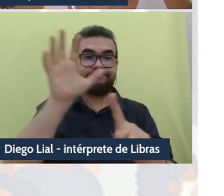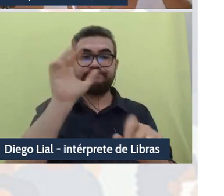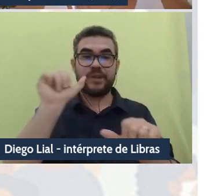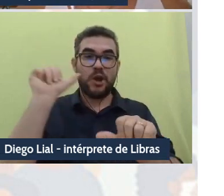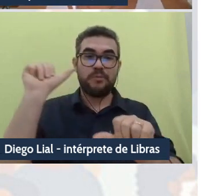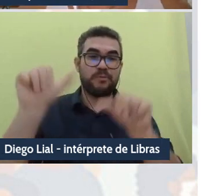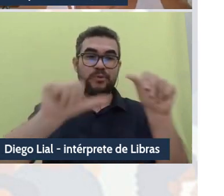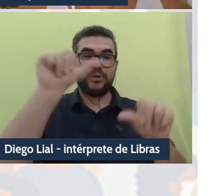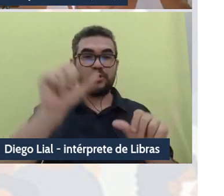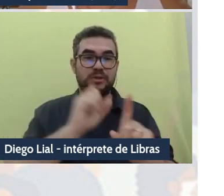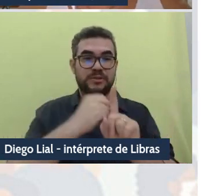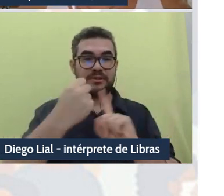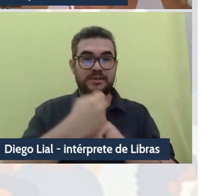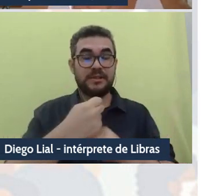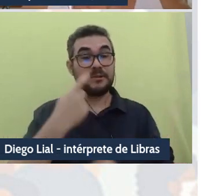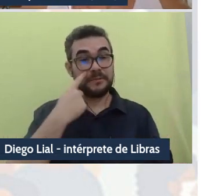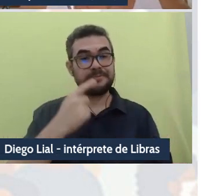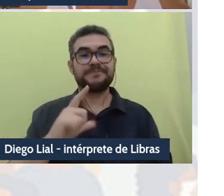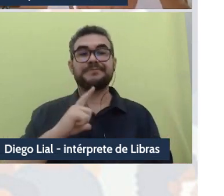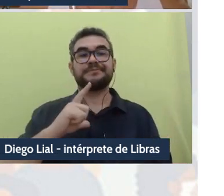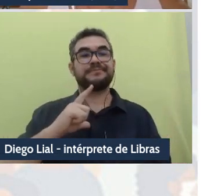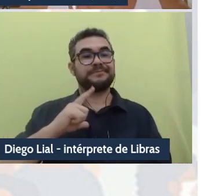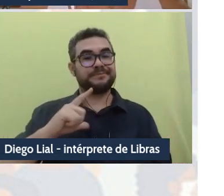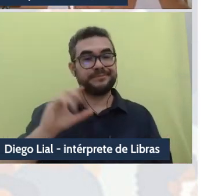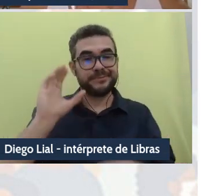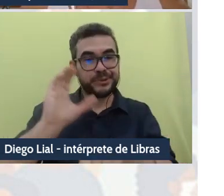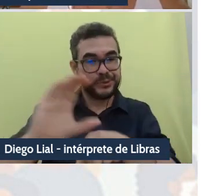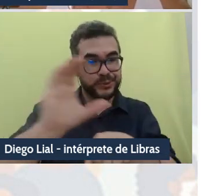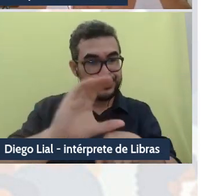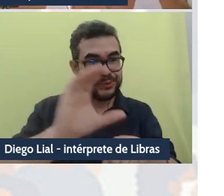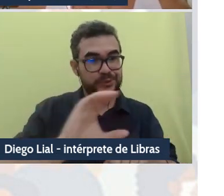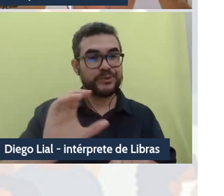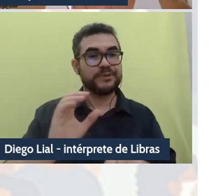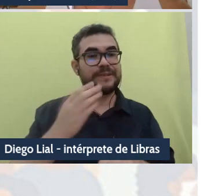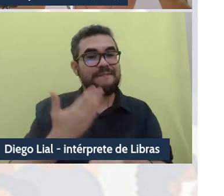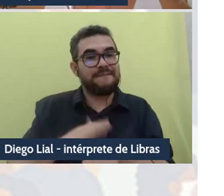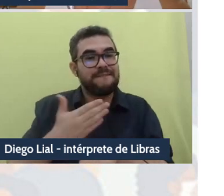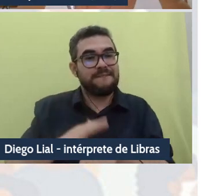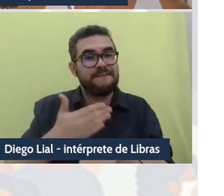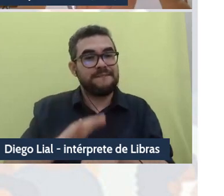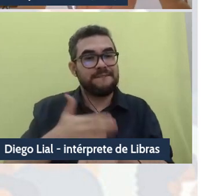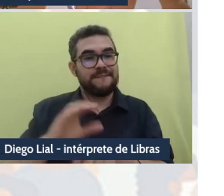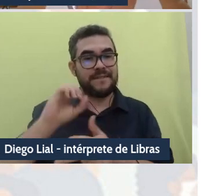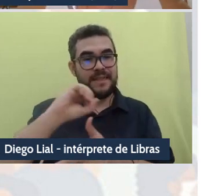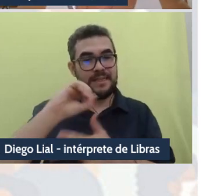cursos preparatórios para o Enem, aulão pré-Enem, curso pré-Enem,